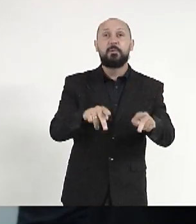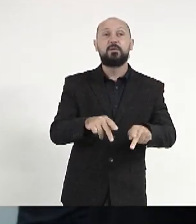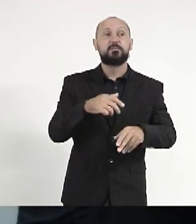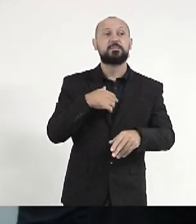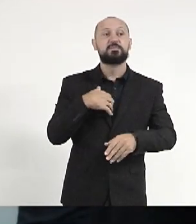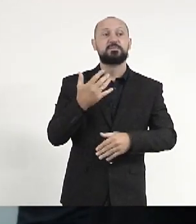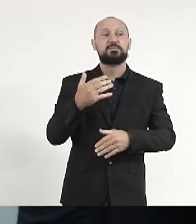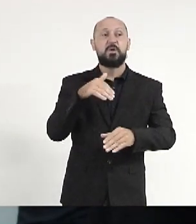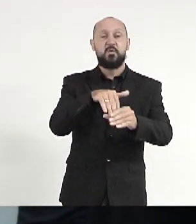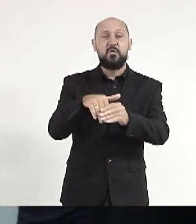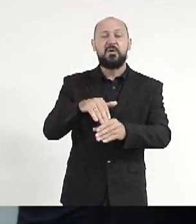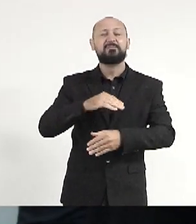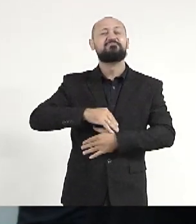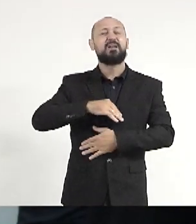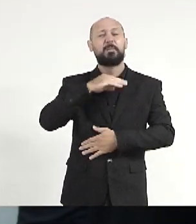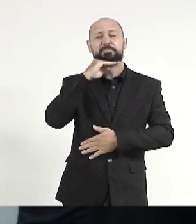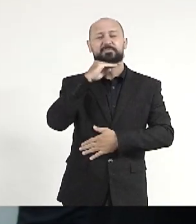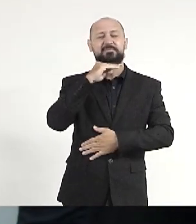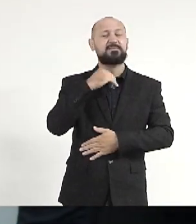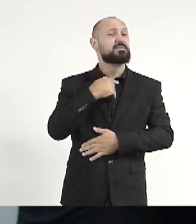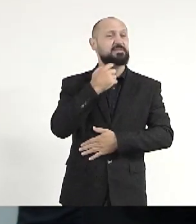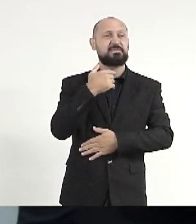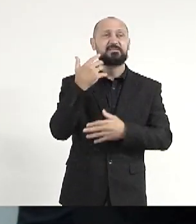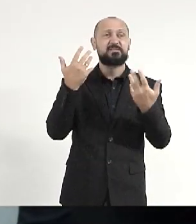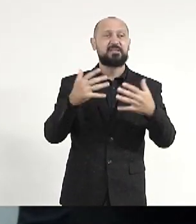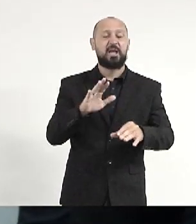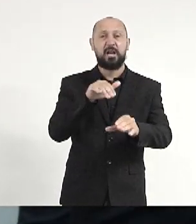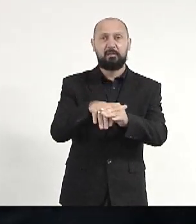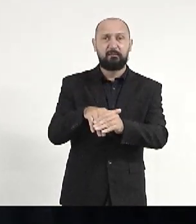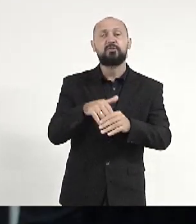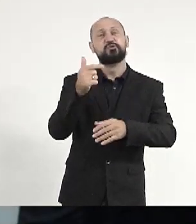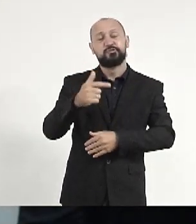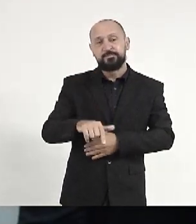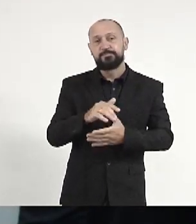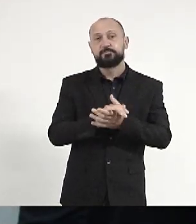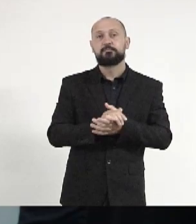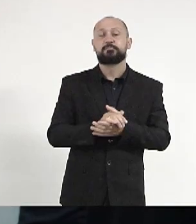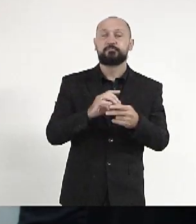não aguenta mais também, não aguenta mais essas eleições,